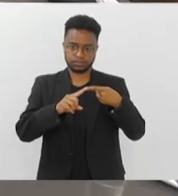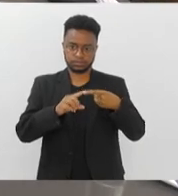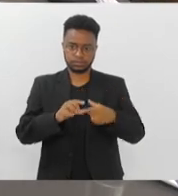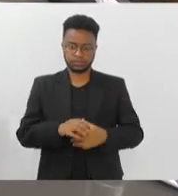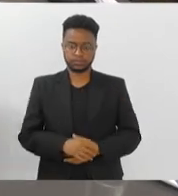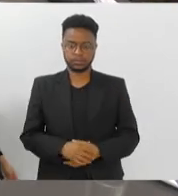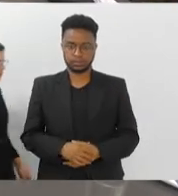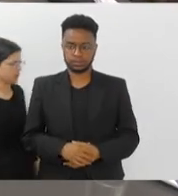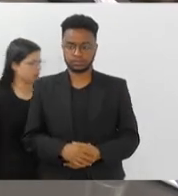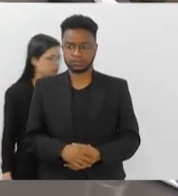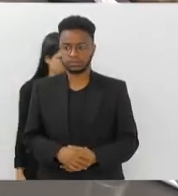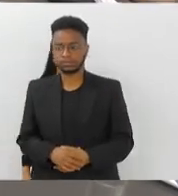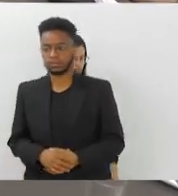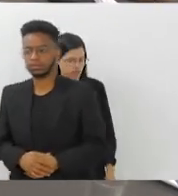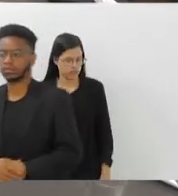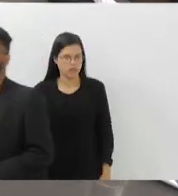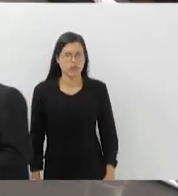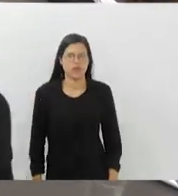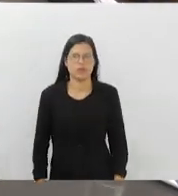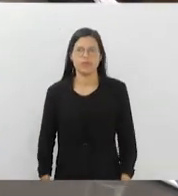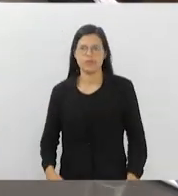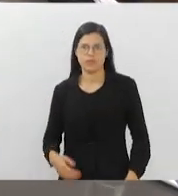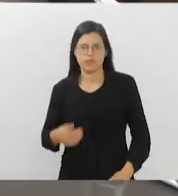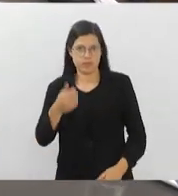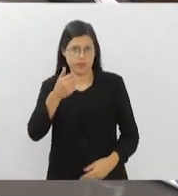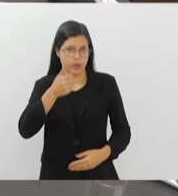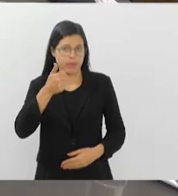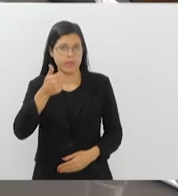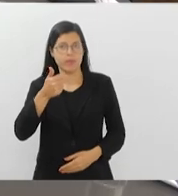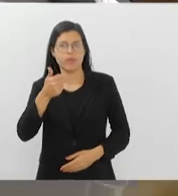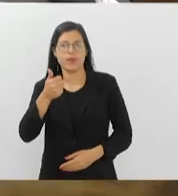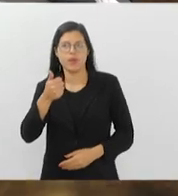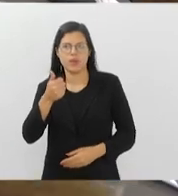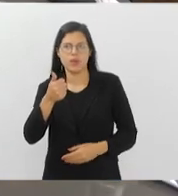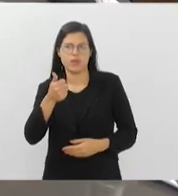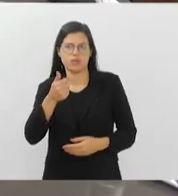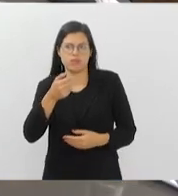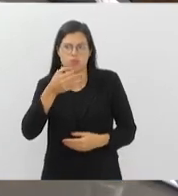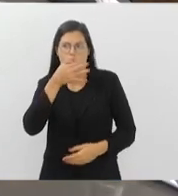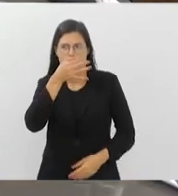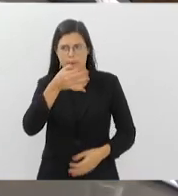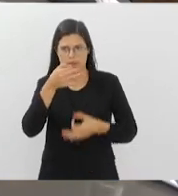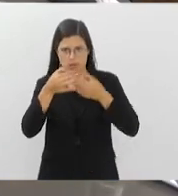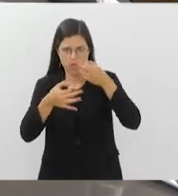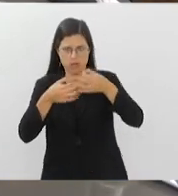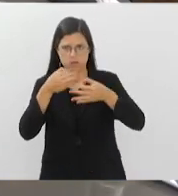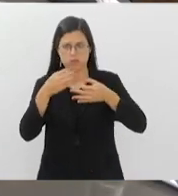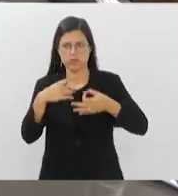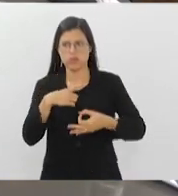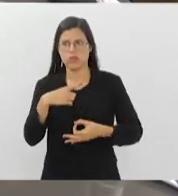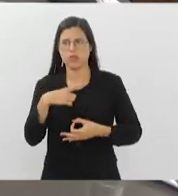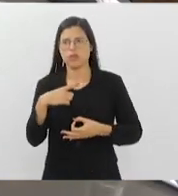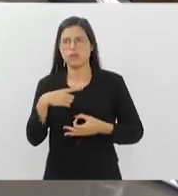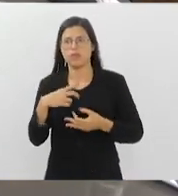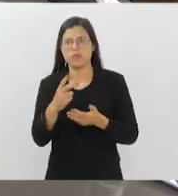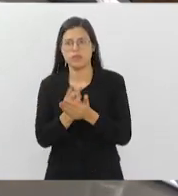não deixar dizer que eu deixei passar sem esse comentário, sempre que a gente